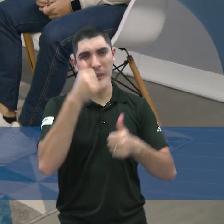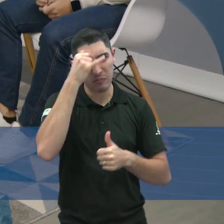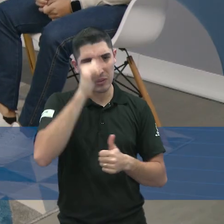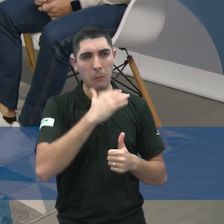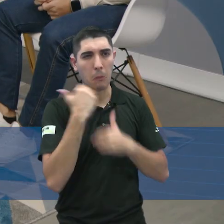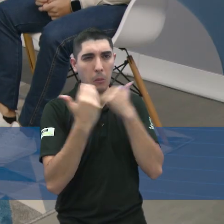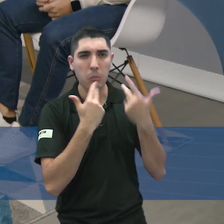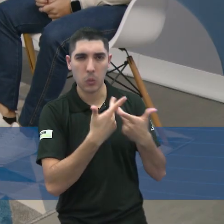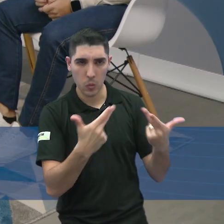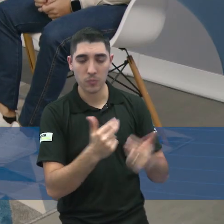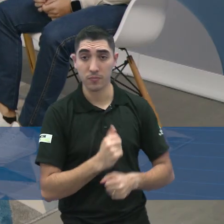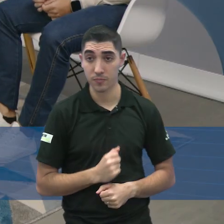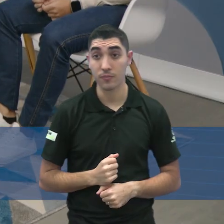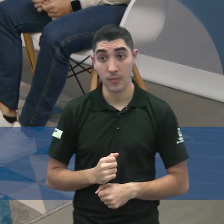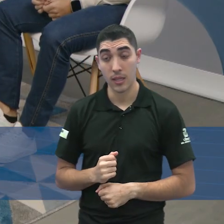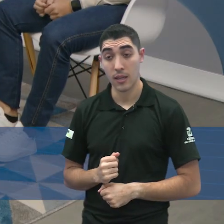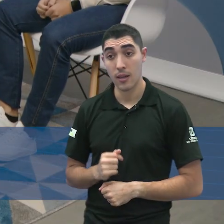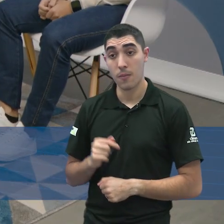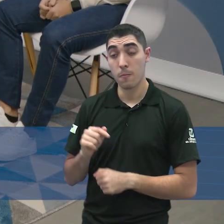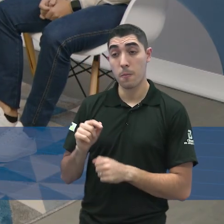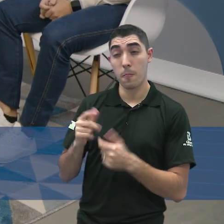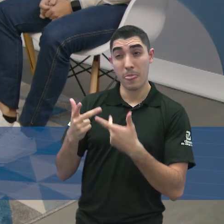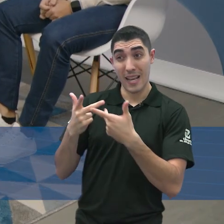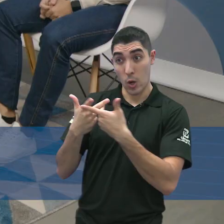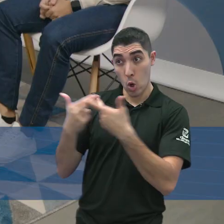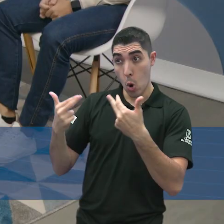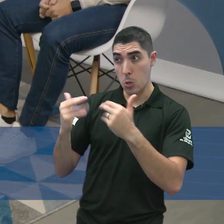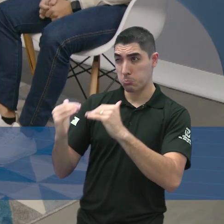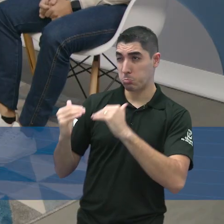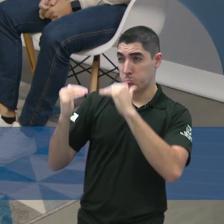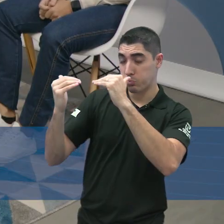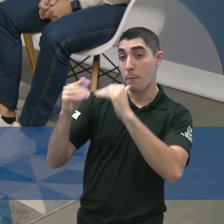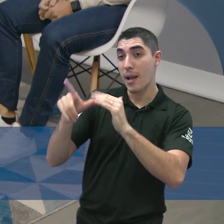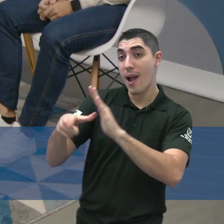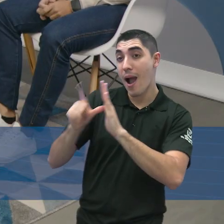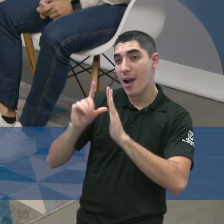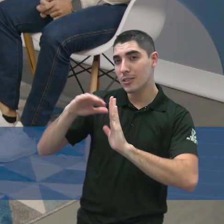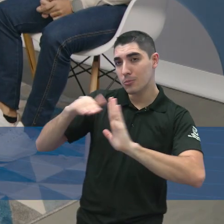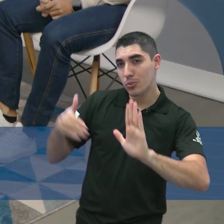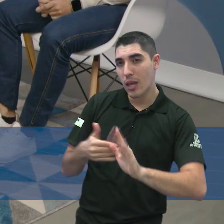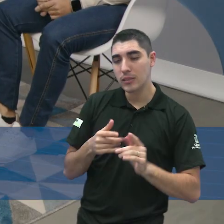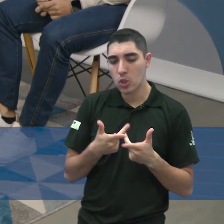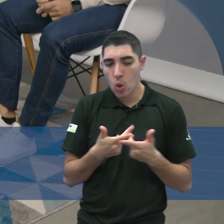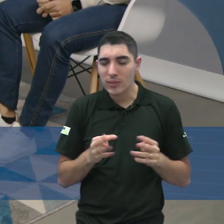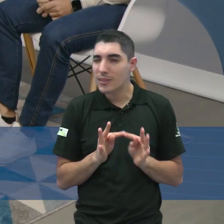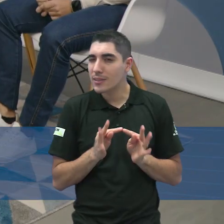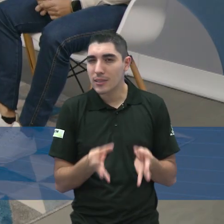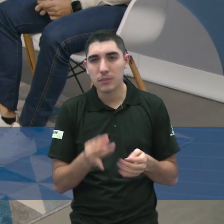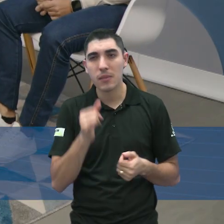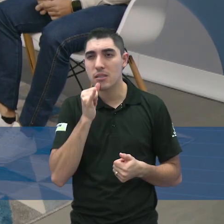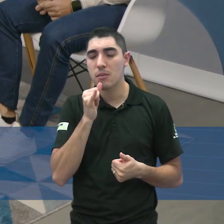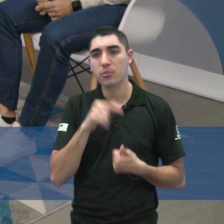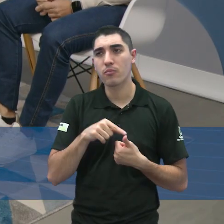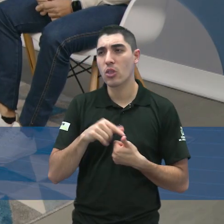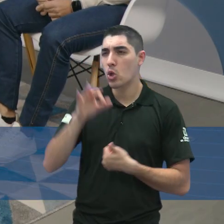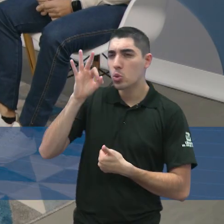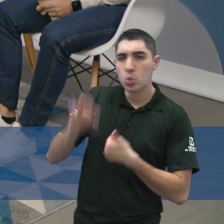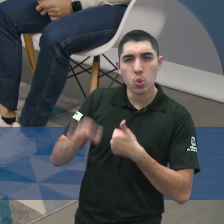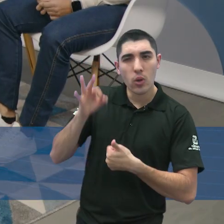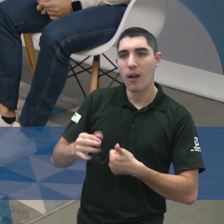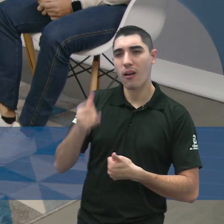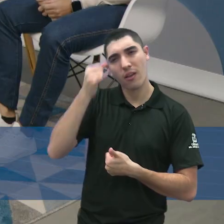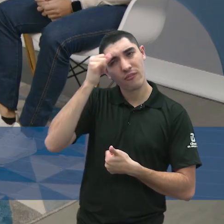As grandes coisas são feitas de pequenas coisas, então pequenas atitudes, começar com não julgar